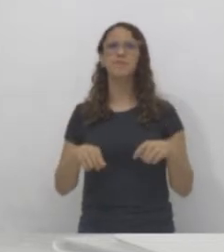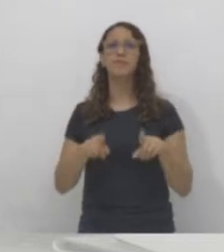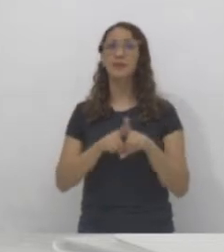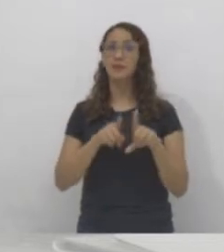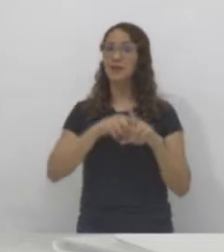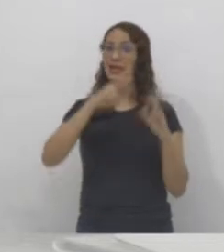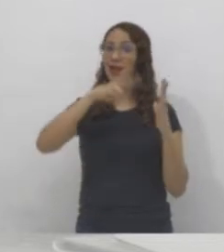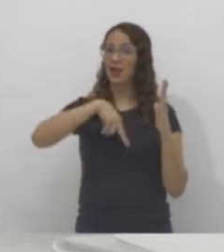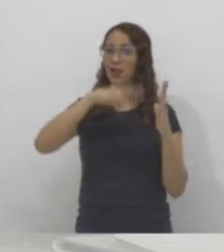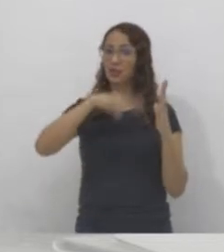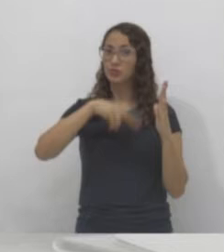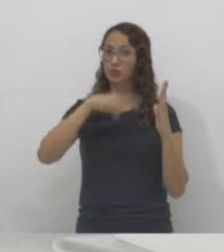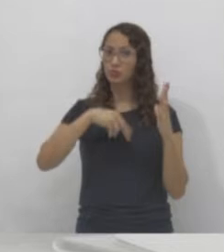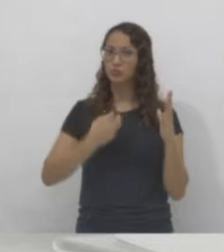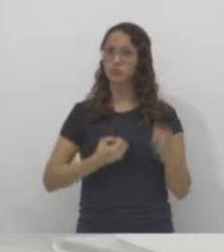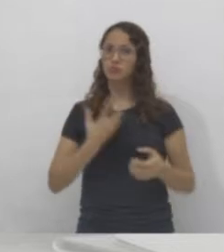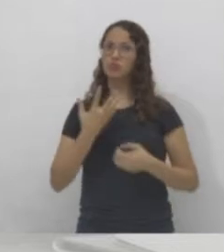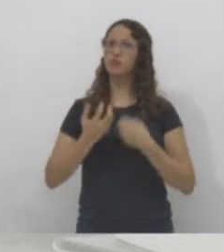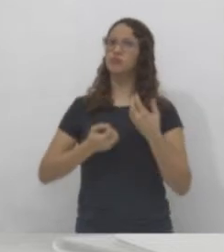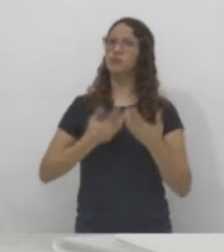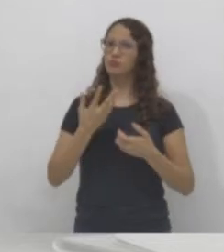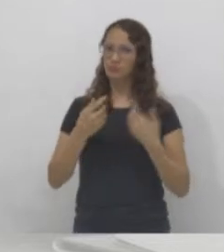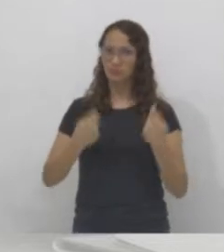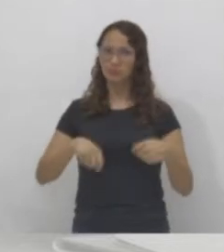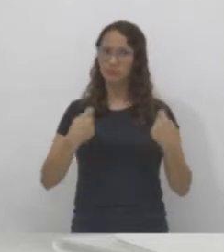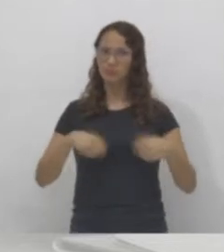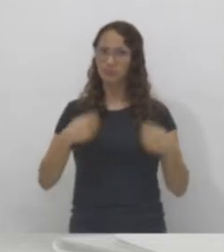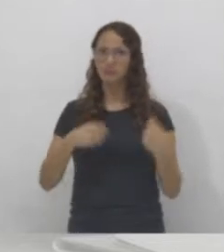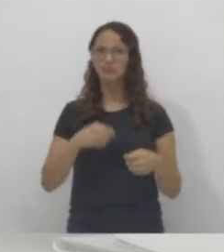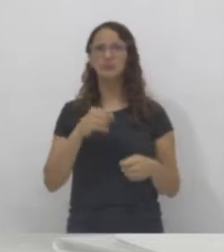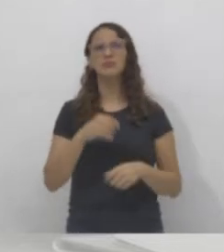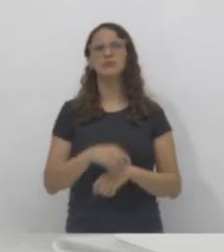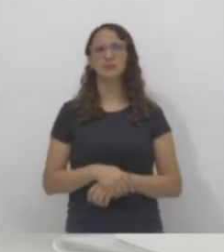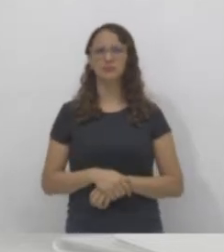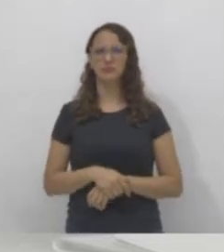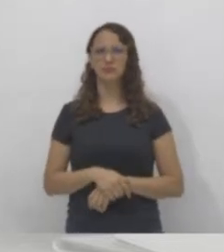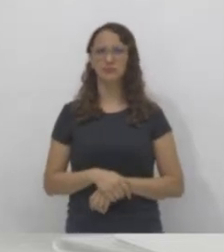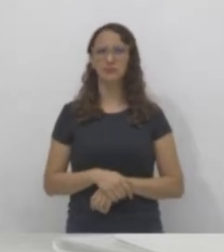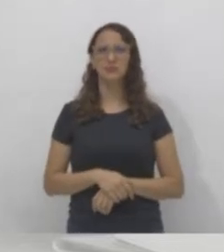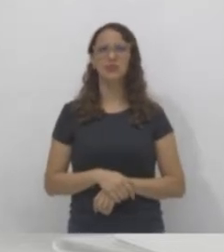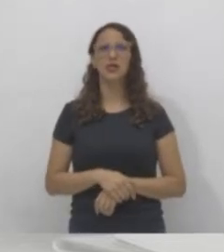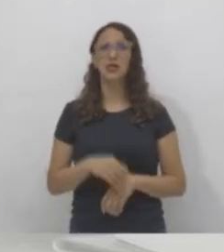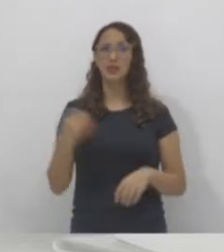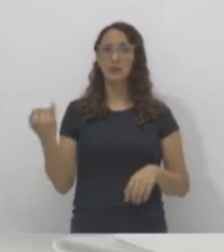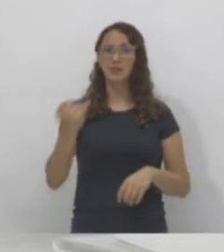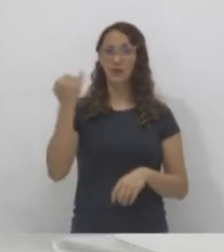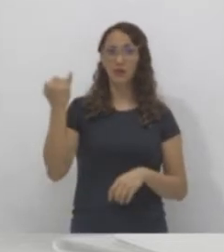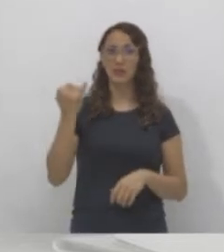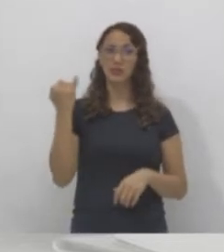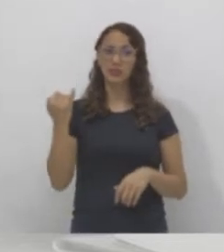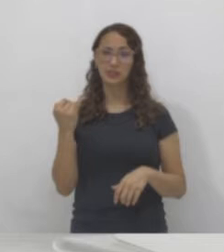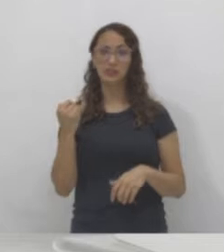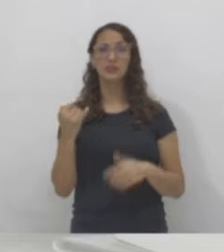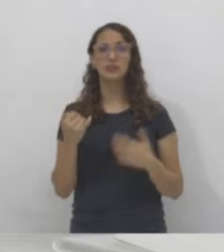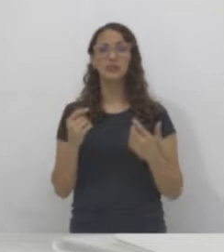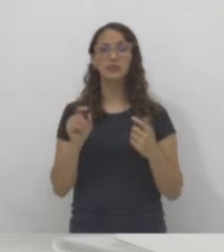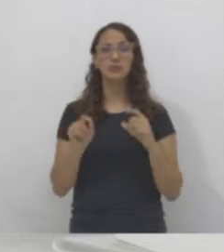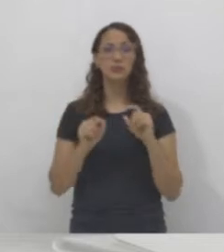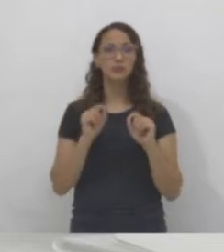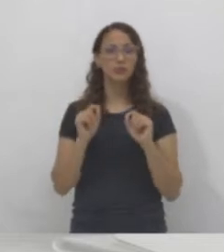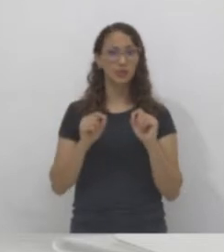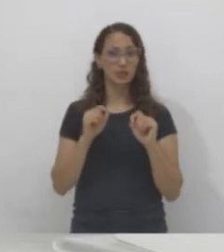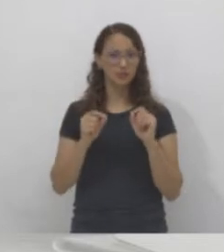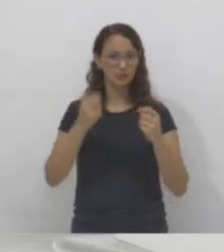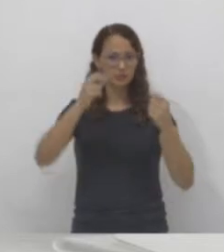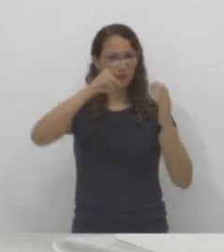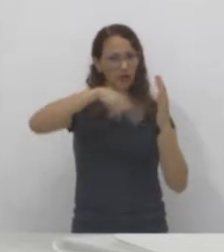vai conseguir atingir o objetivo dela, que é fazer rir, tá certo? Porque você não vai conseguir passar a emoção. Uma outra coisa que também é